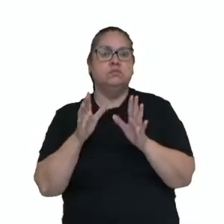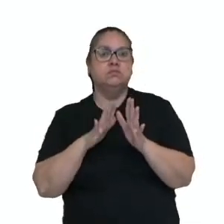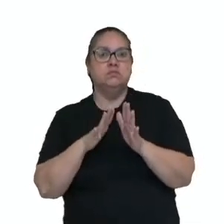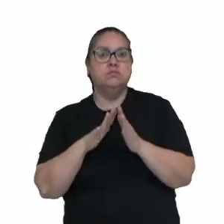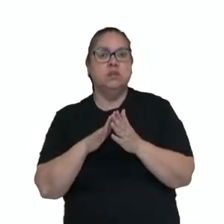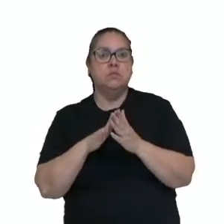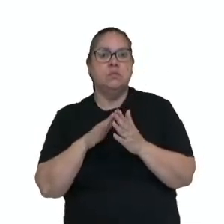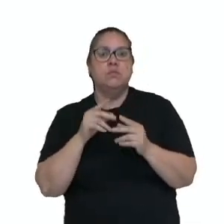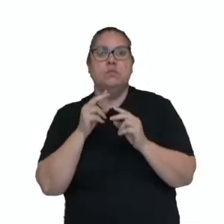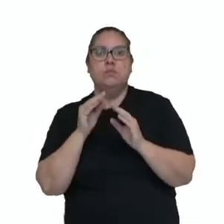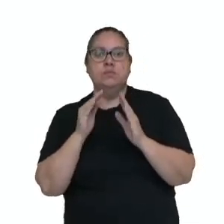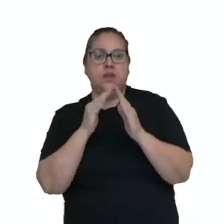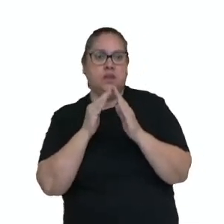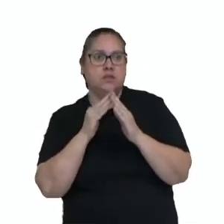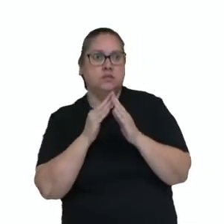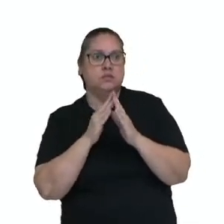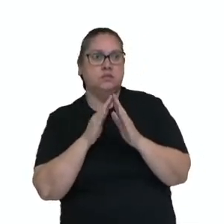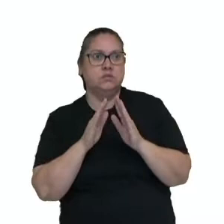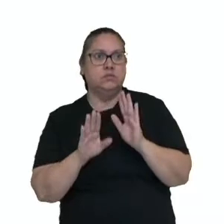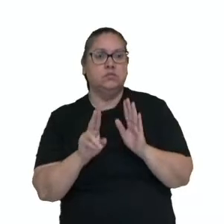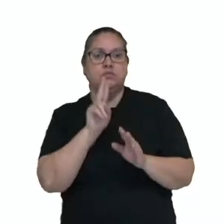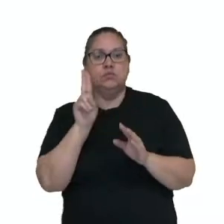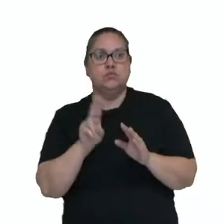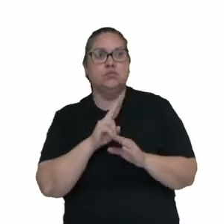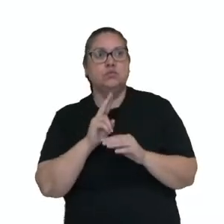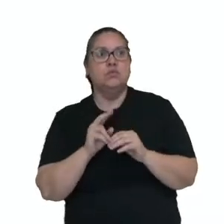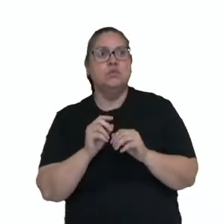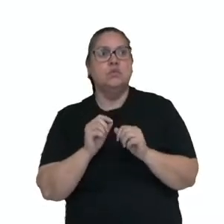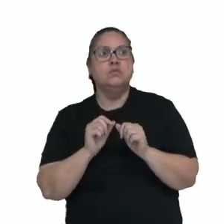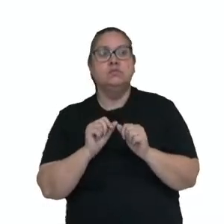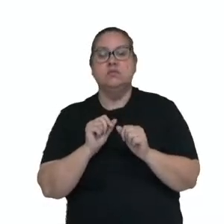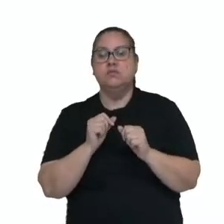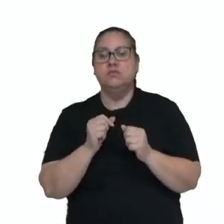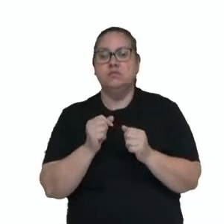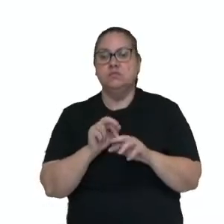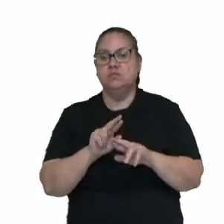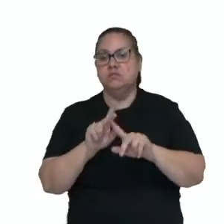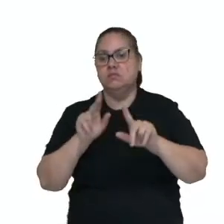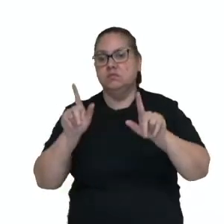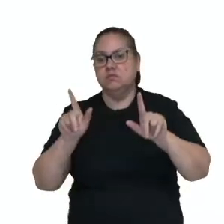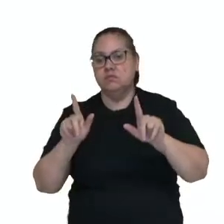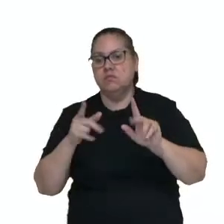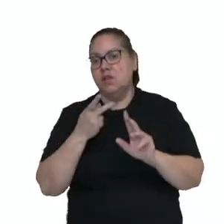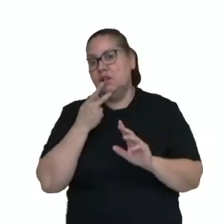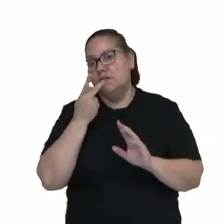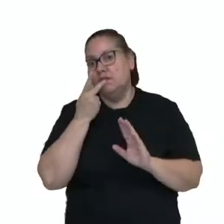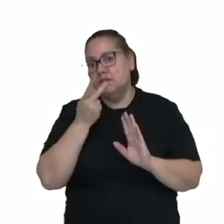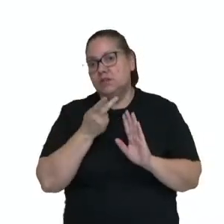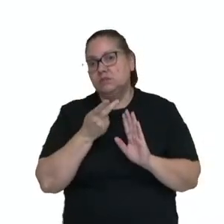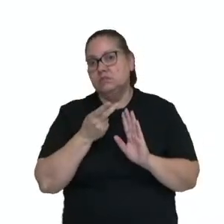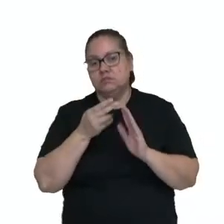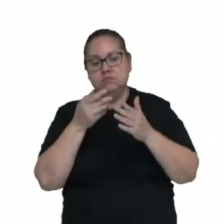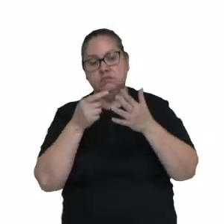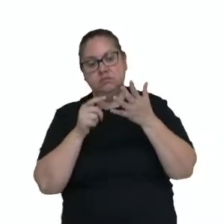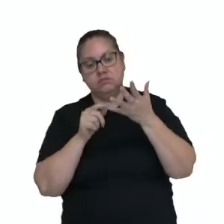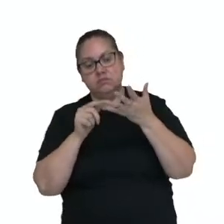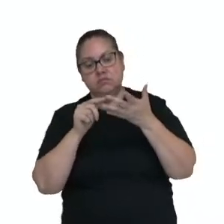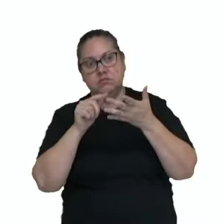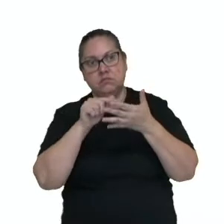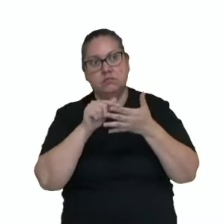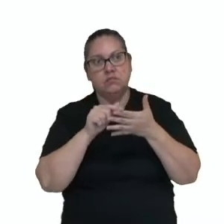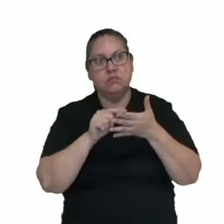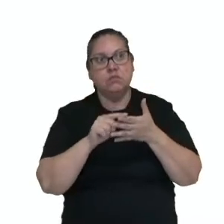esgoto doméstico, né? Dependendo do uso, vamos ter distintas denominações. Os